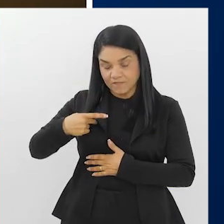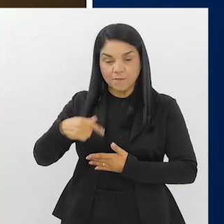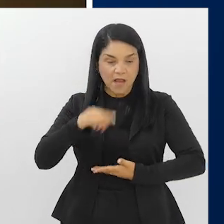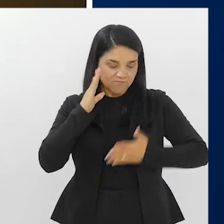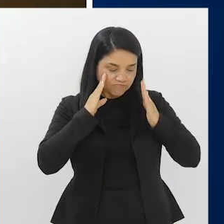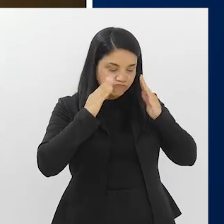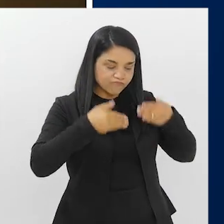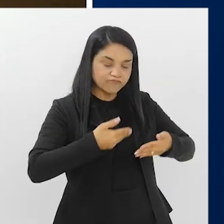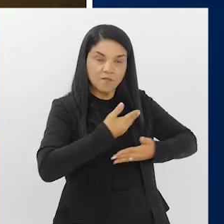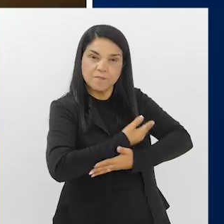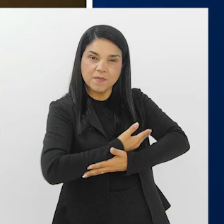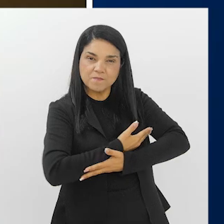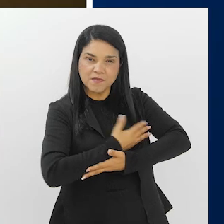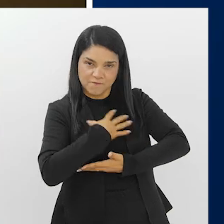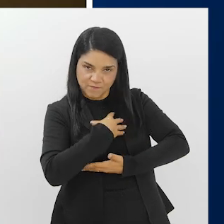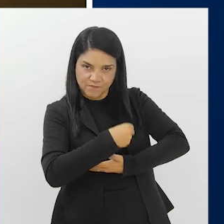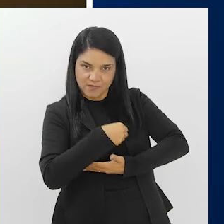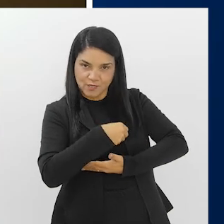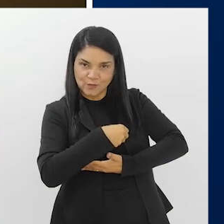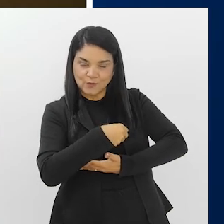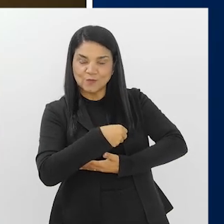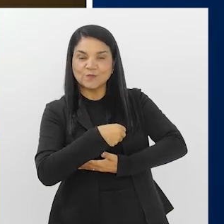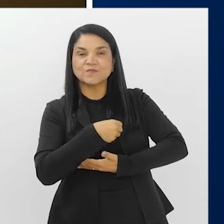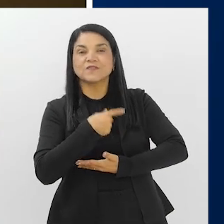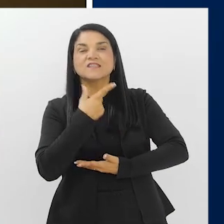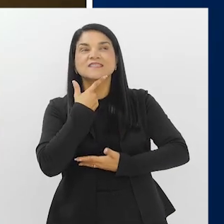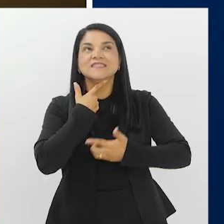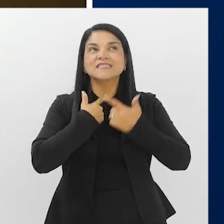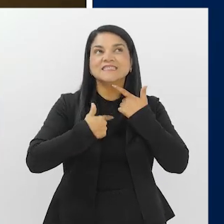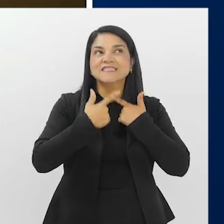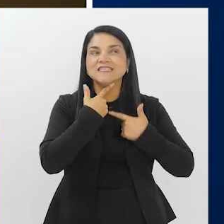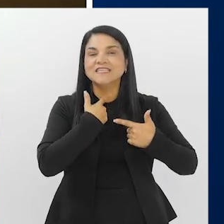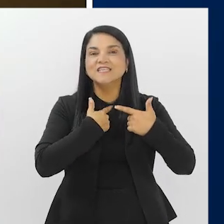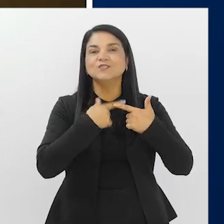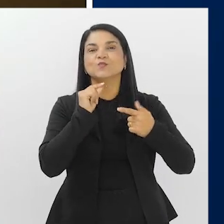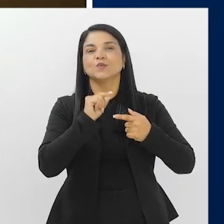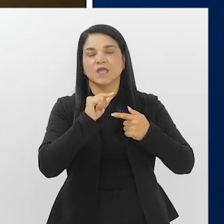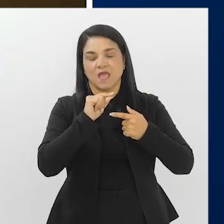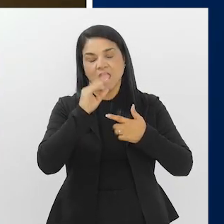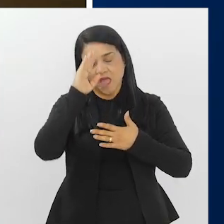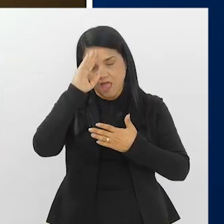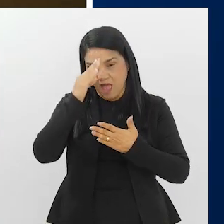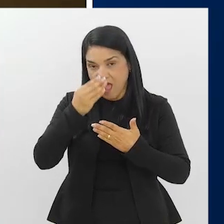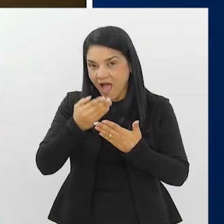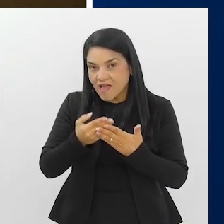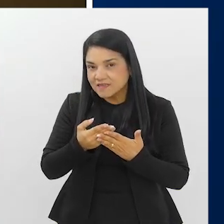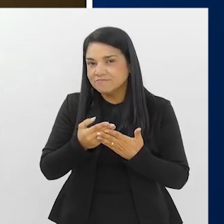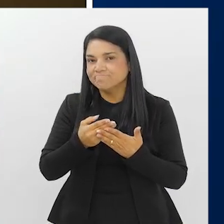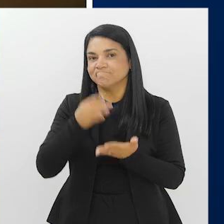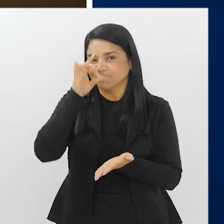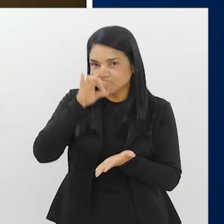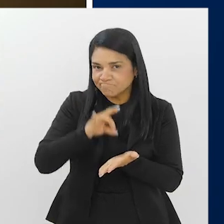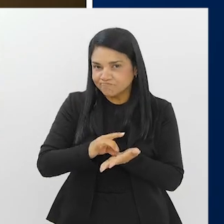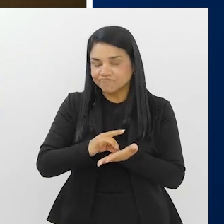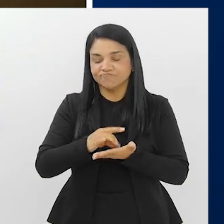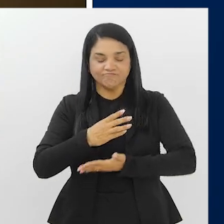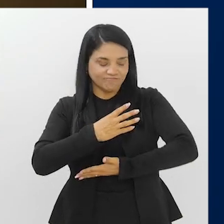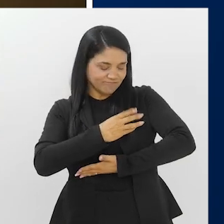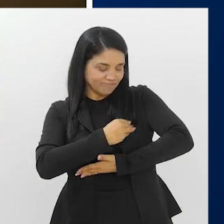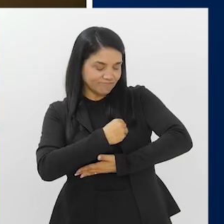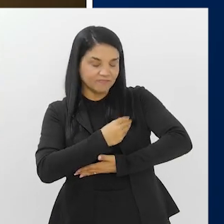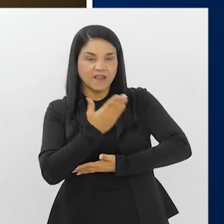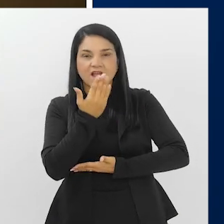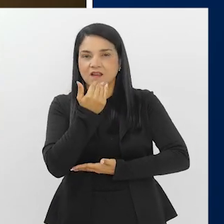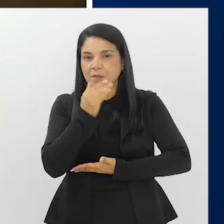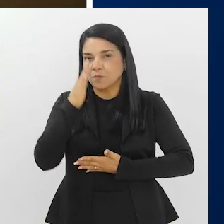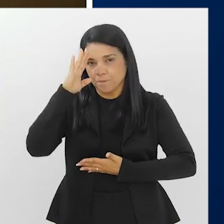aquele bebê, né, que é o nosso desejo, o nosso bem maior, poder estar recebendo ali o que a gente acredita e realmente é o melhor alimento,